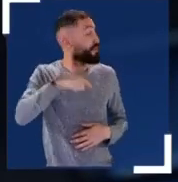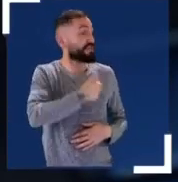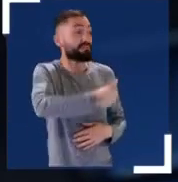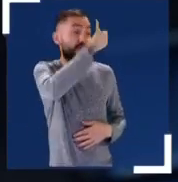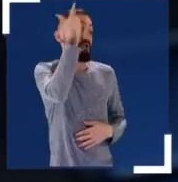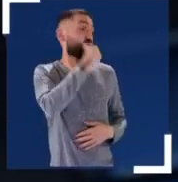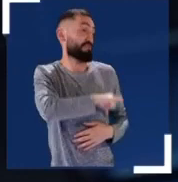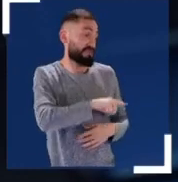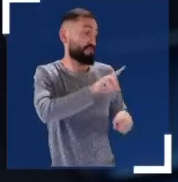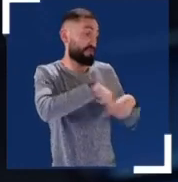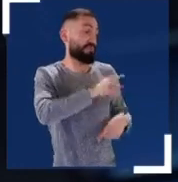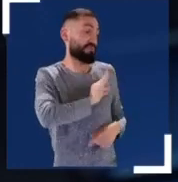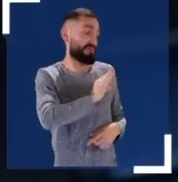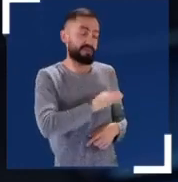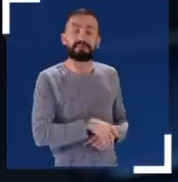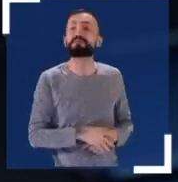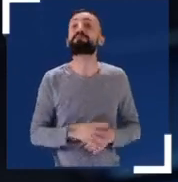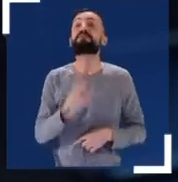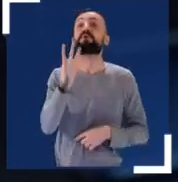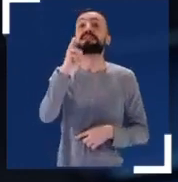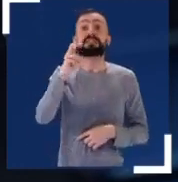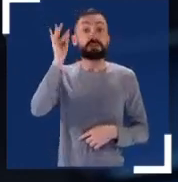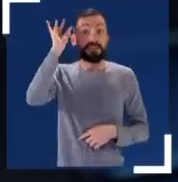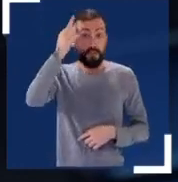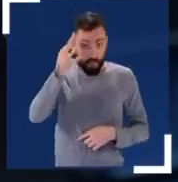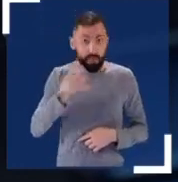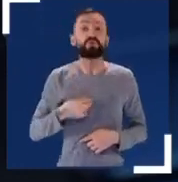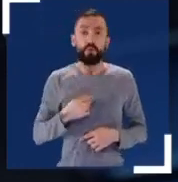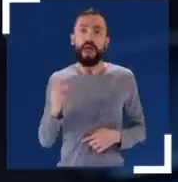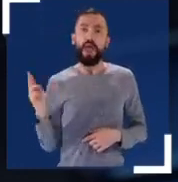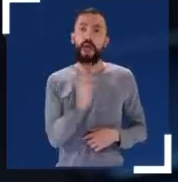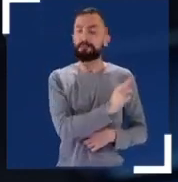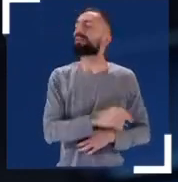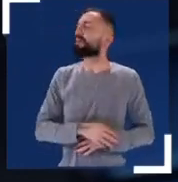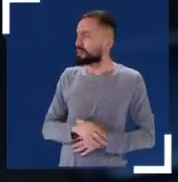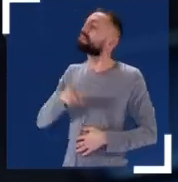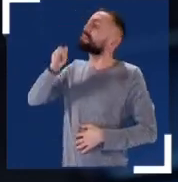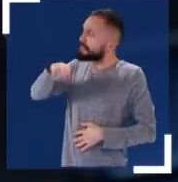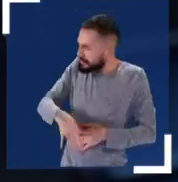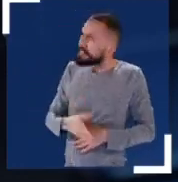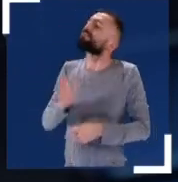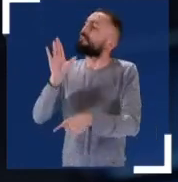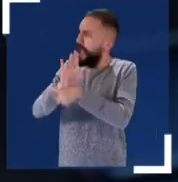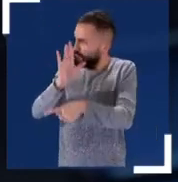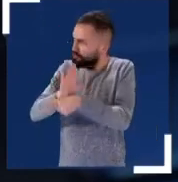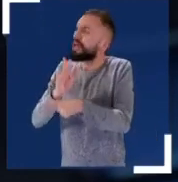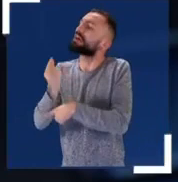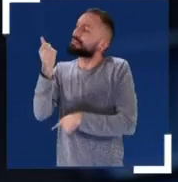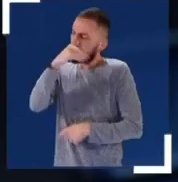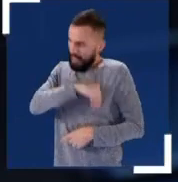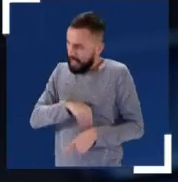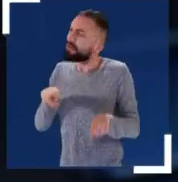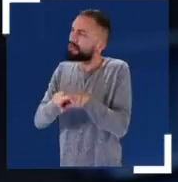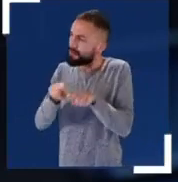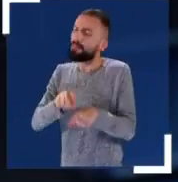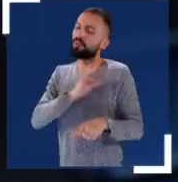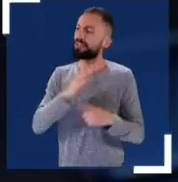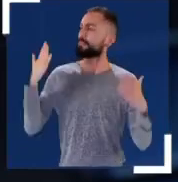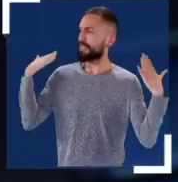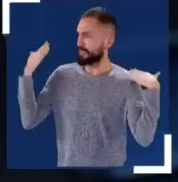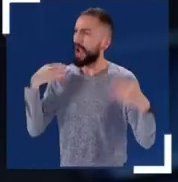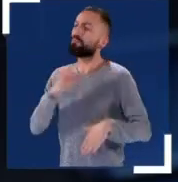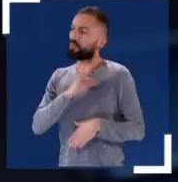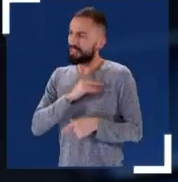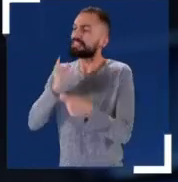45 segundos de réplica. Nós vamos sim melhorar a condição salarial dos policiais militares e dos policiais civis. E eu incluo também os bombeiros e a